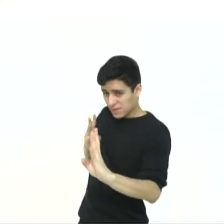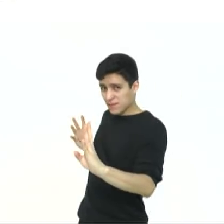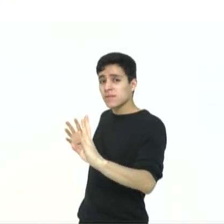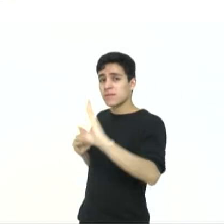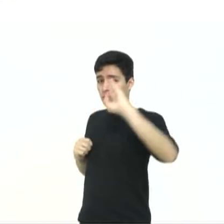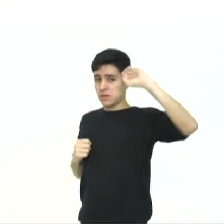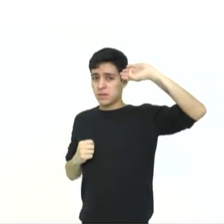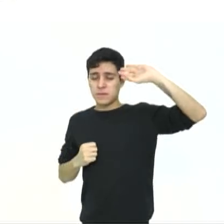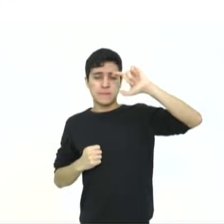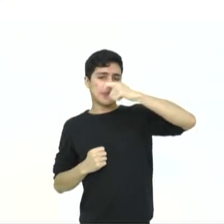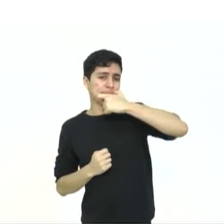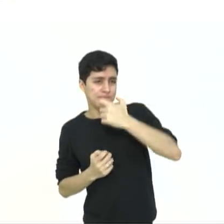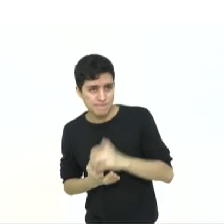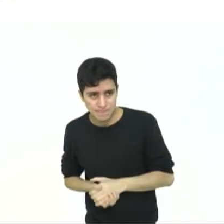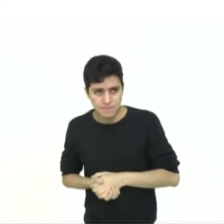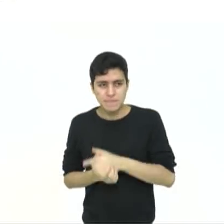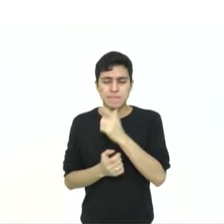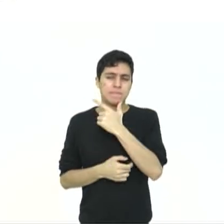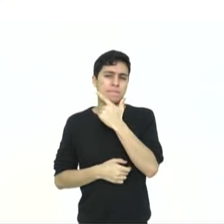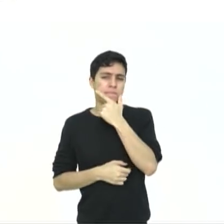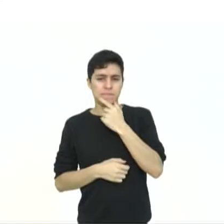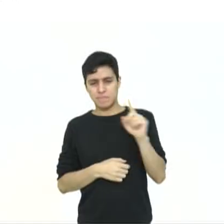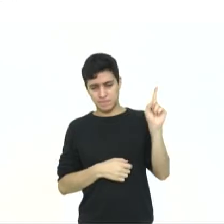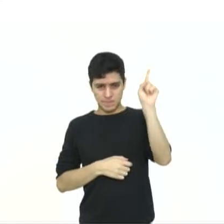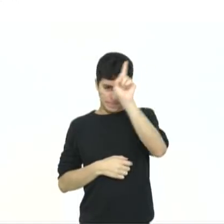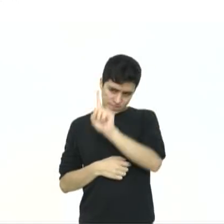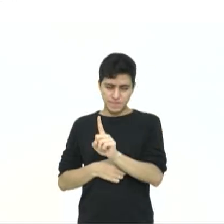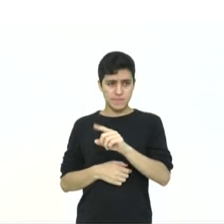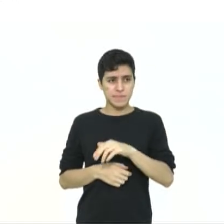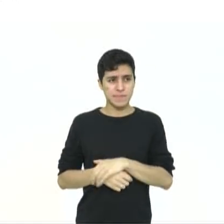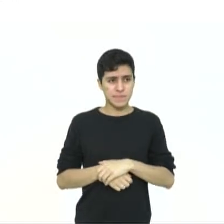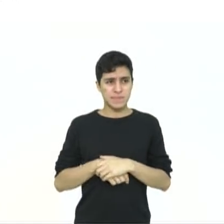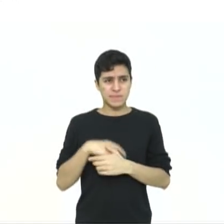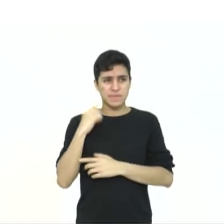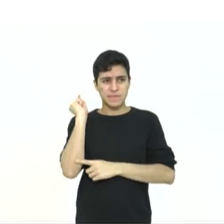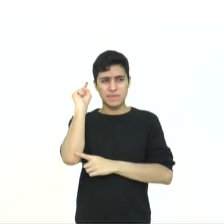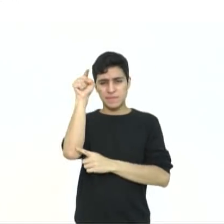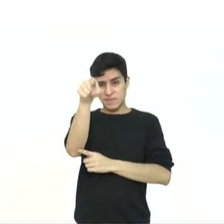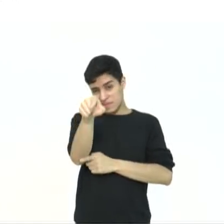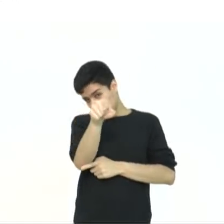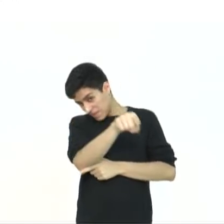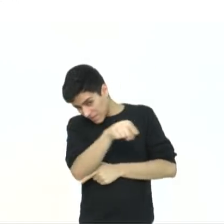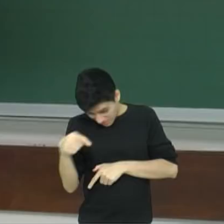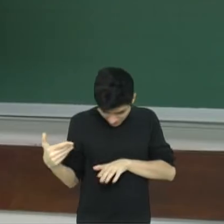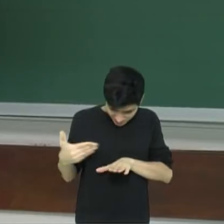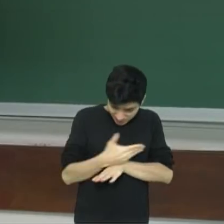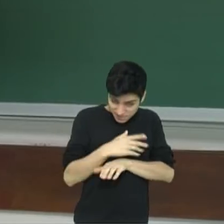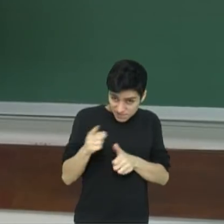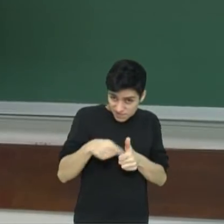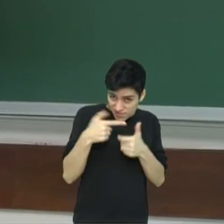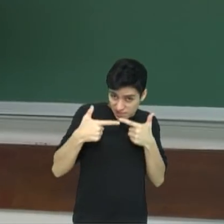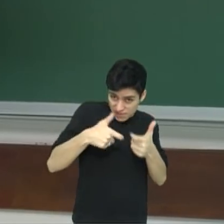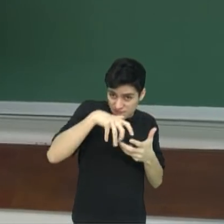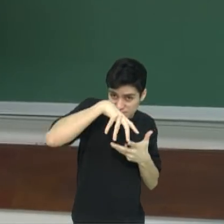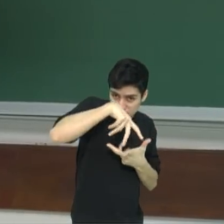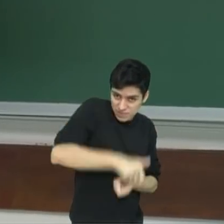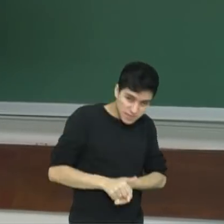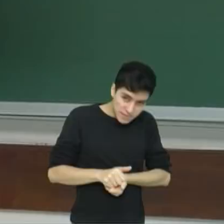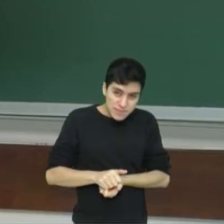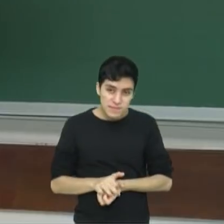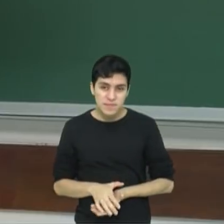ingleses. E esse senhor, com a bengala, apontando, né? Aquela coisa assim, é você que não está participando aí da Primeira Guerra Mundial, cara?